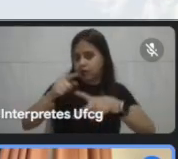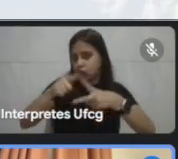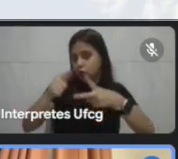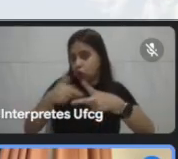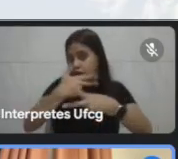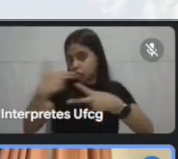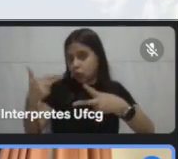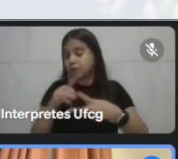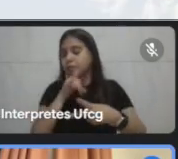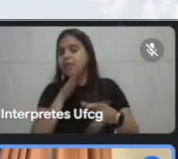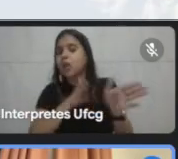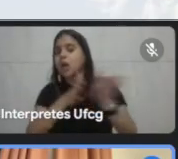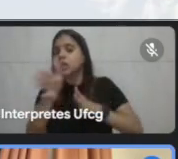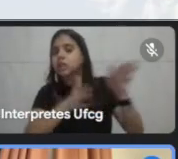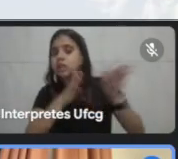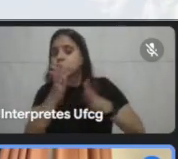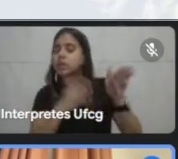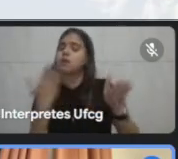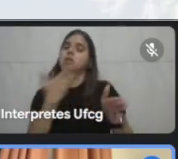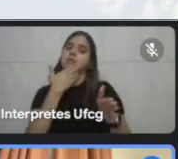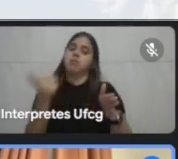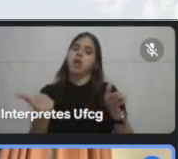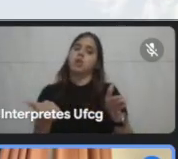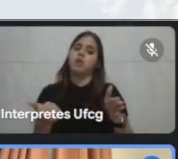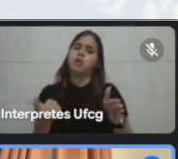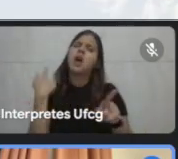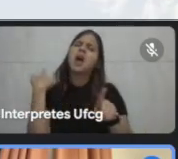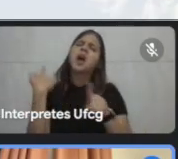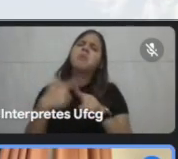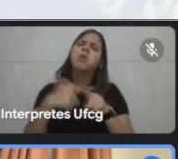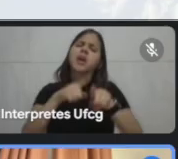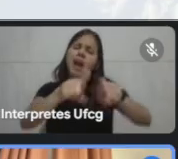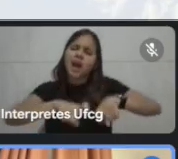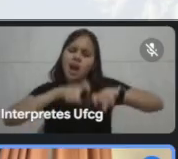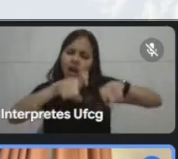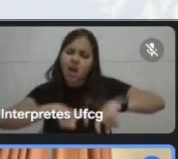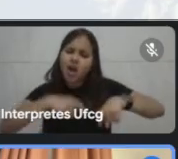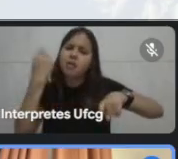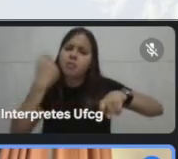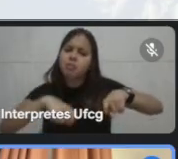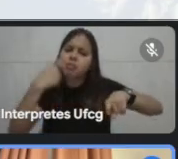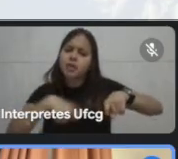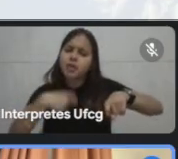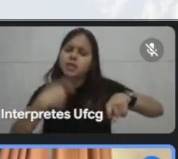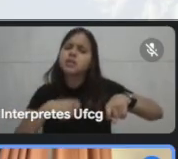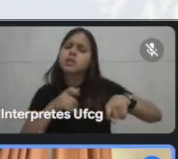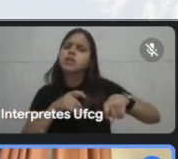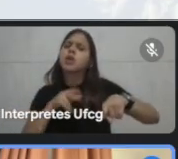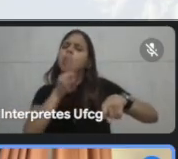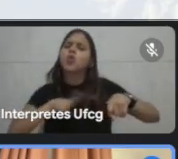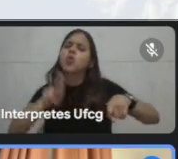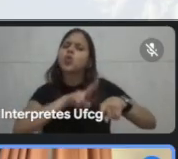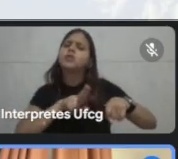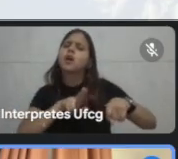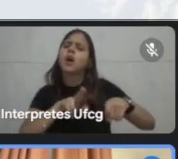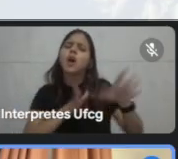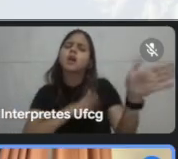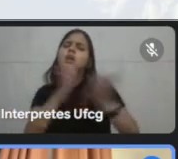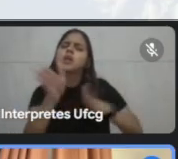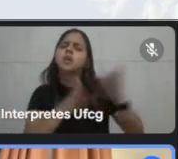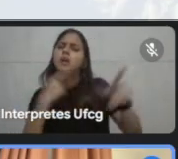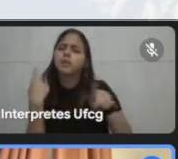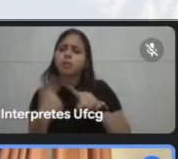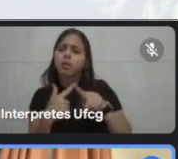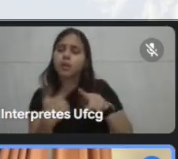foi mais foi significativa. Então, por que a agricultura ela acaba sendo significativa a partir da variável de